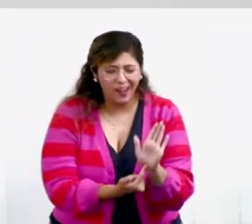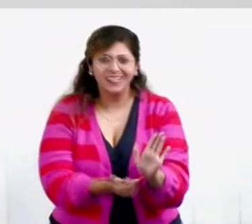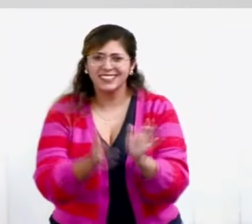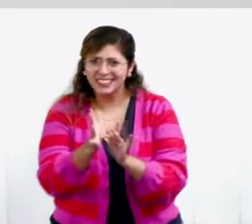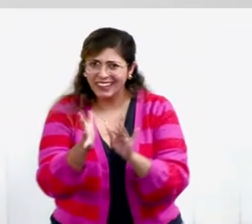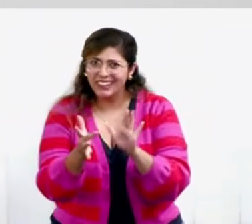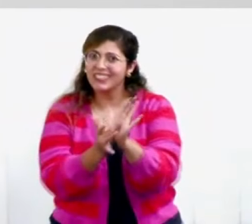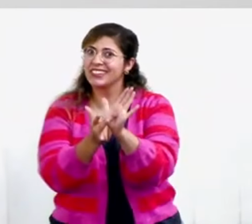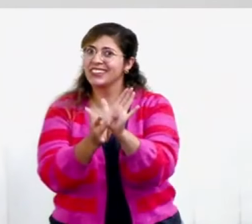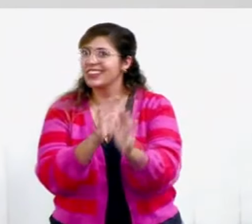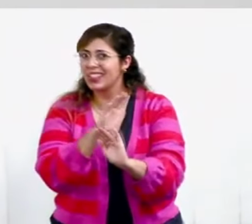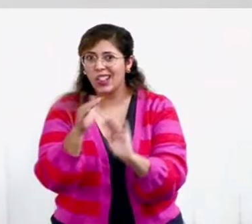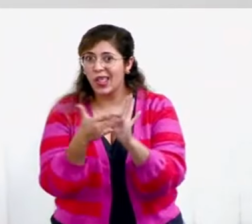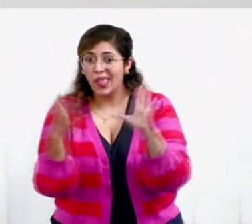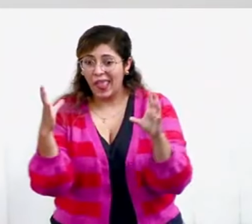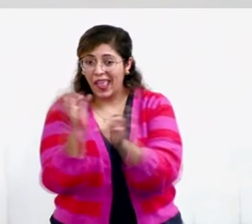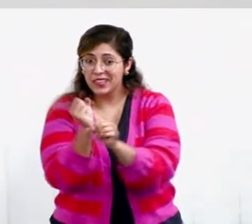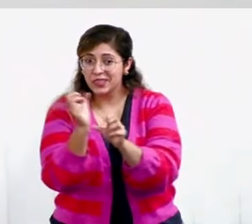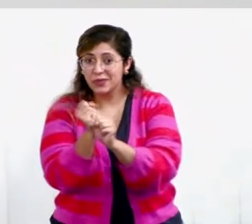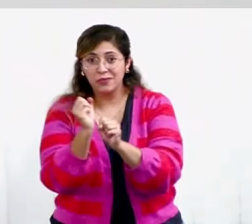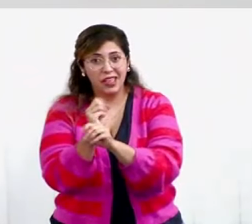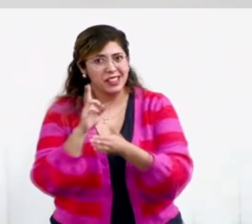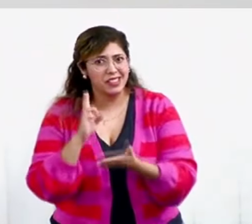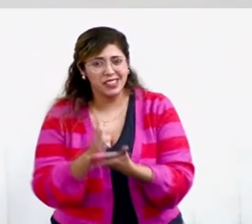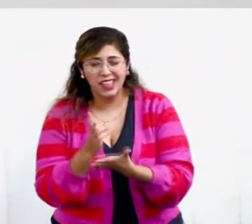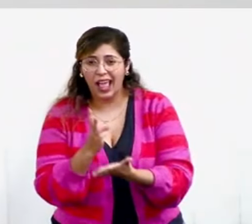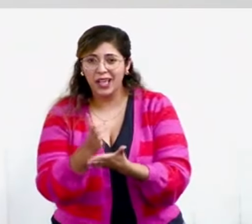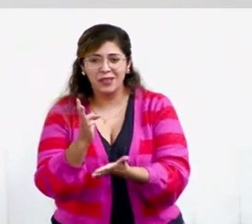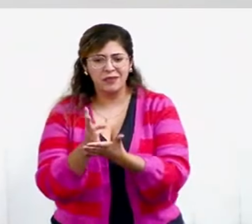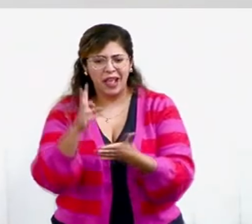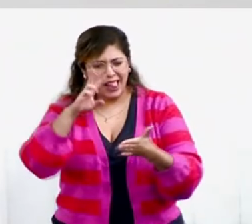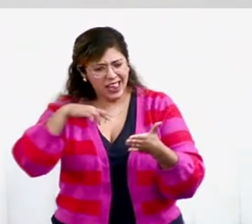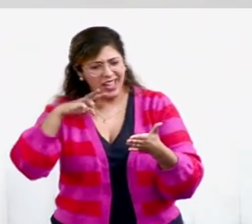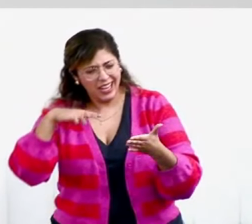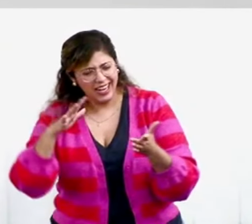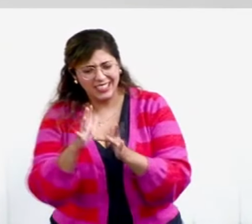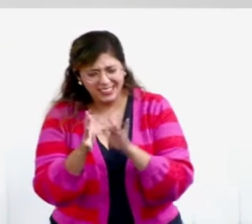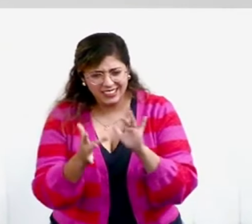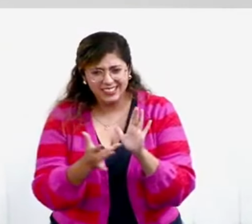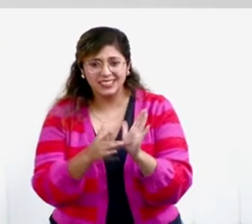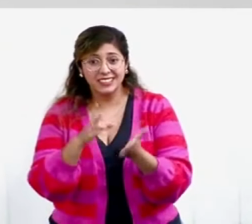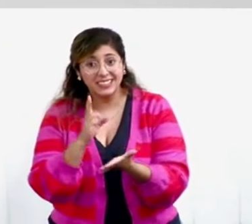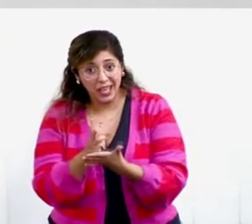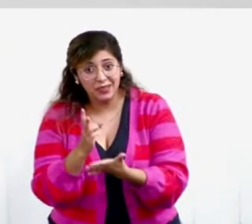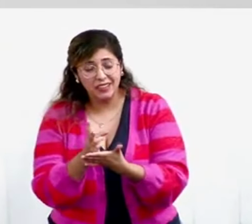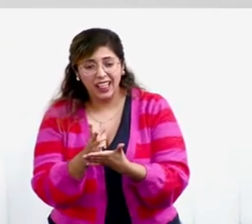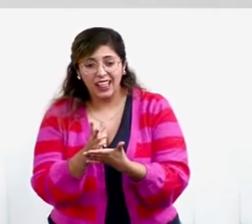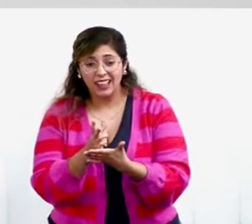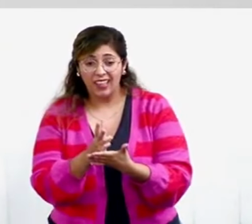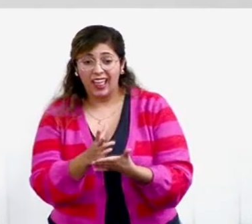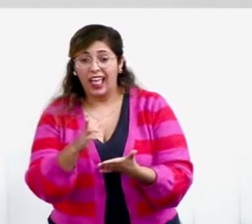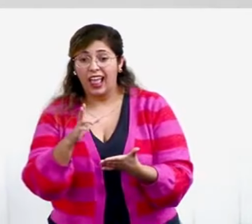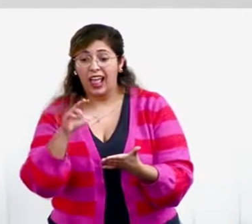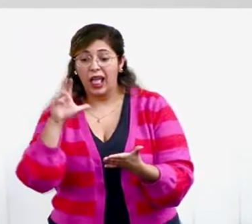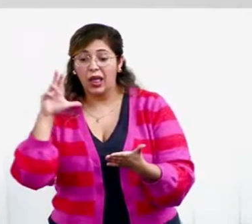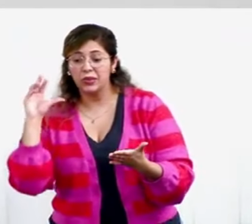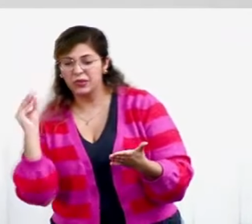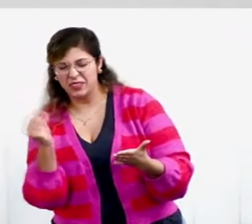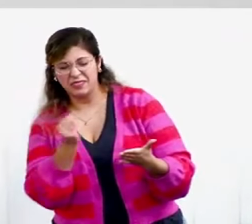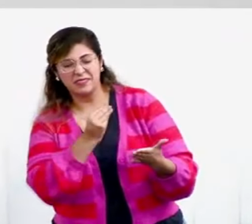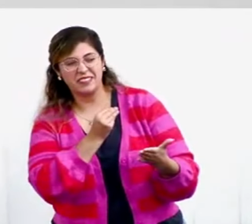o conteúdo que devemos ouvir continuamente para não voltarmos às práticas do velho homem, para as